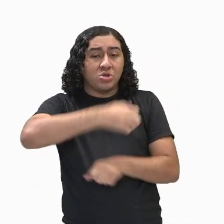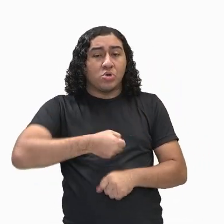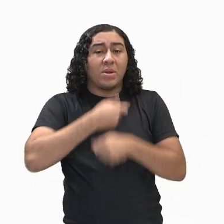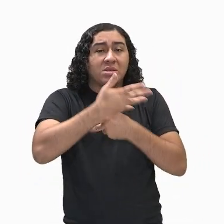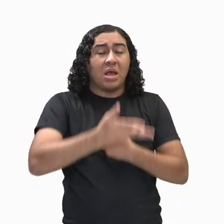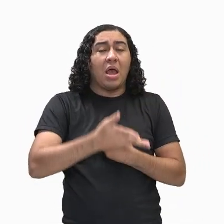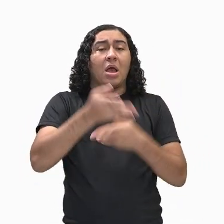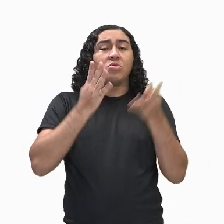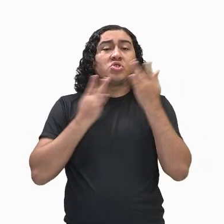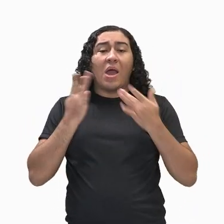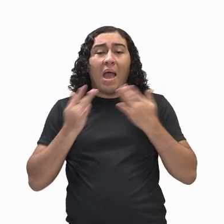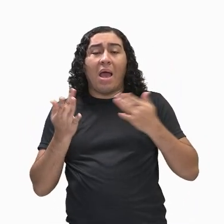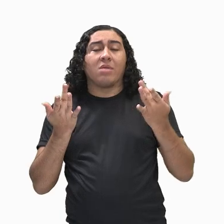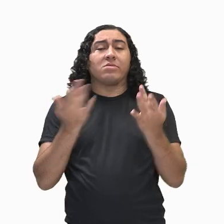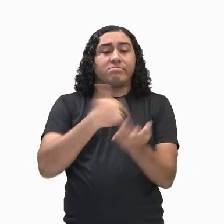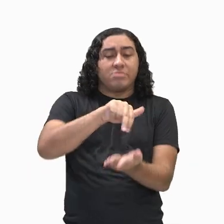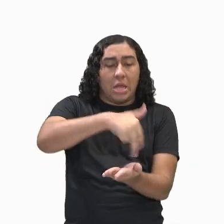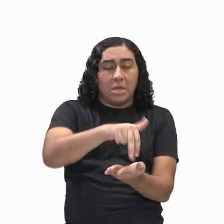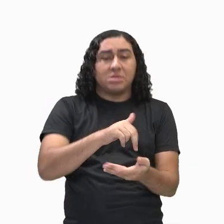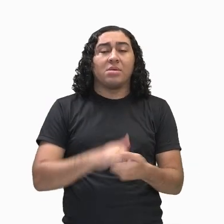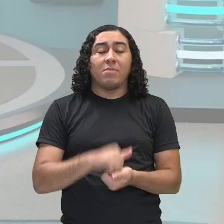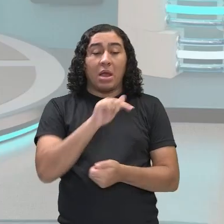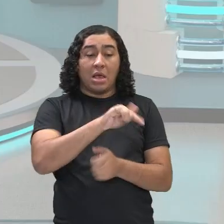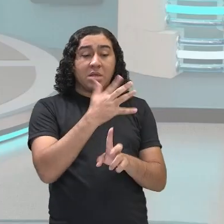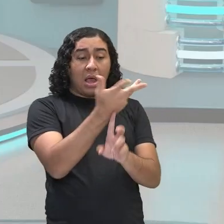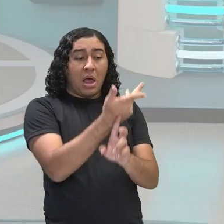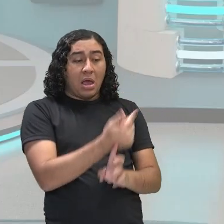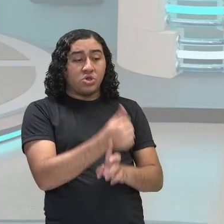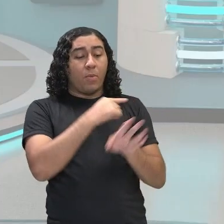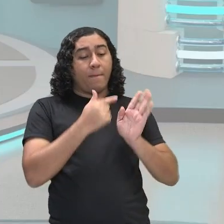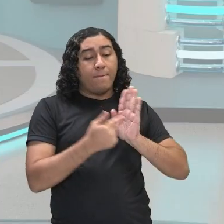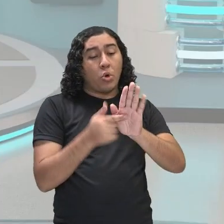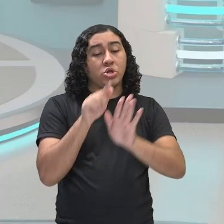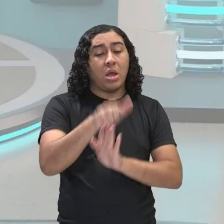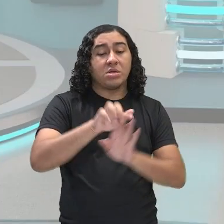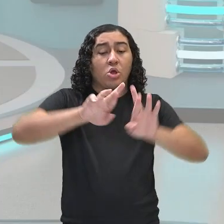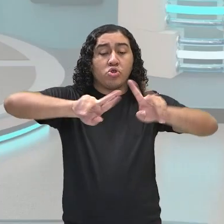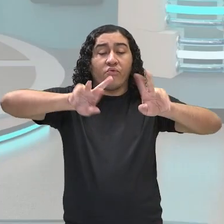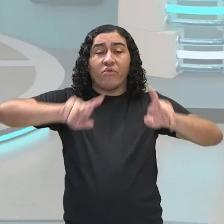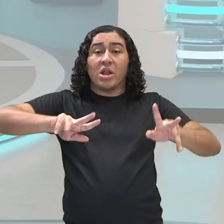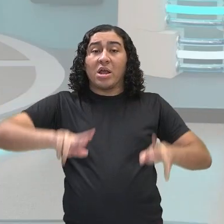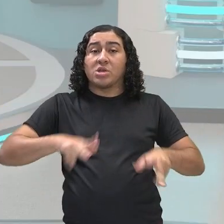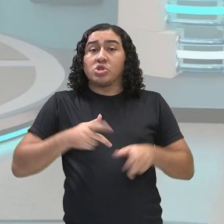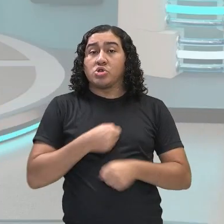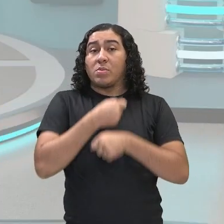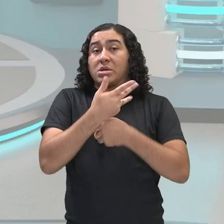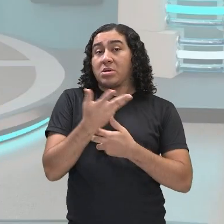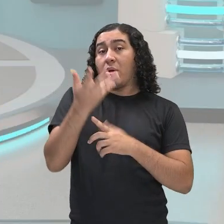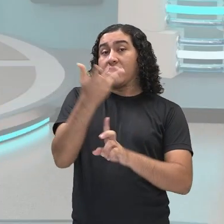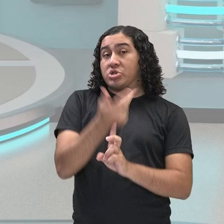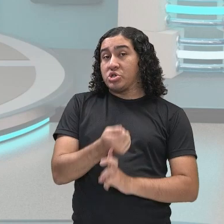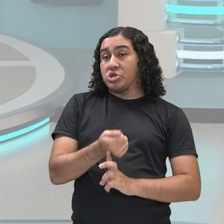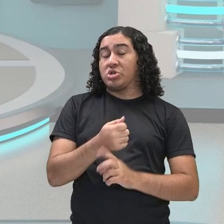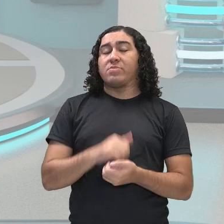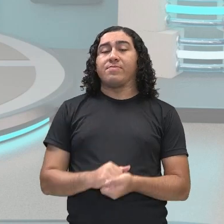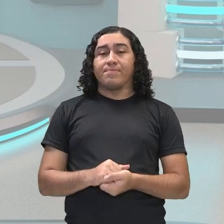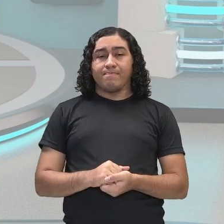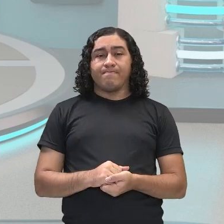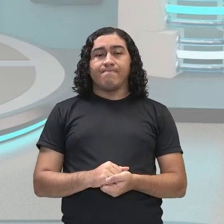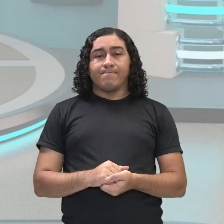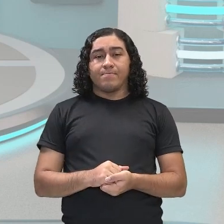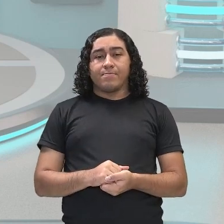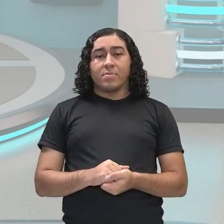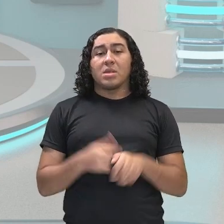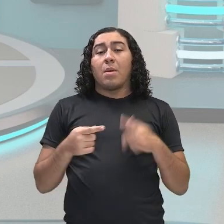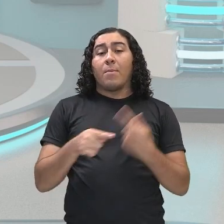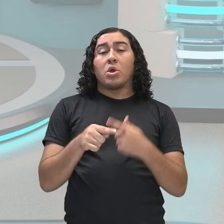e dança. Então, a arte conceitual ela vai trazer essas diferentes manifestações artísticas, porque ele quer trazer